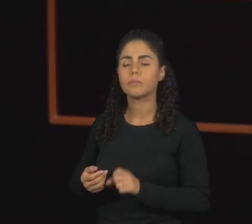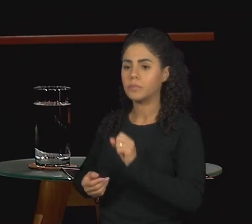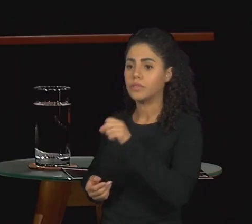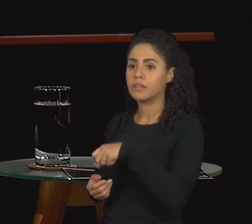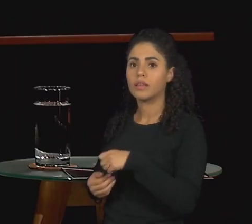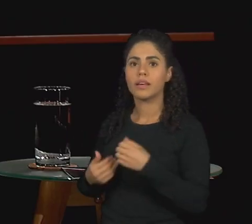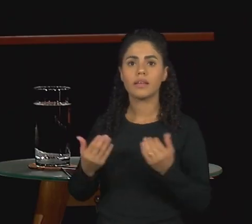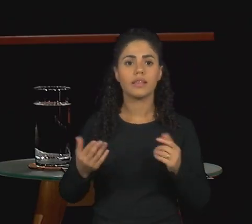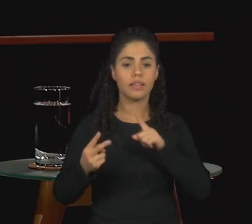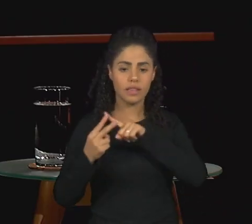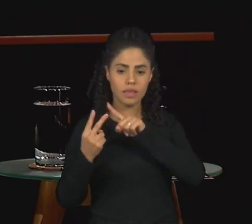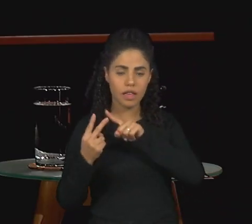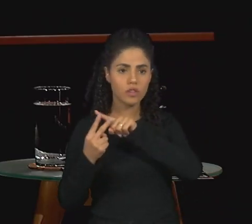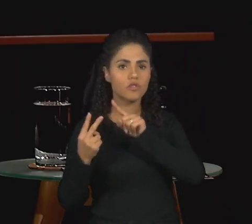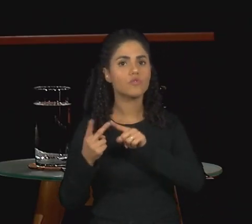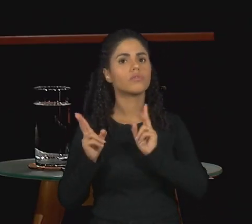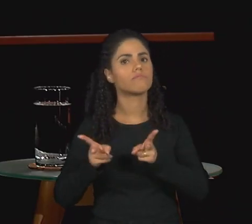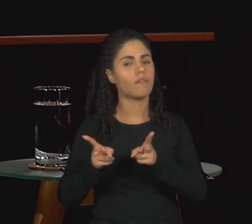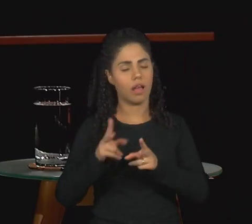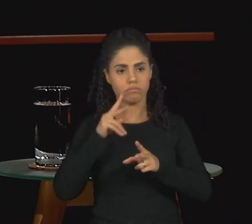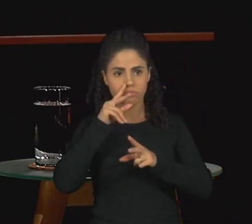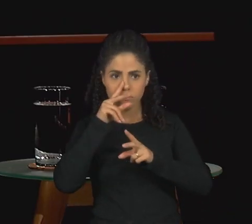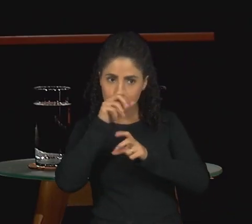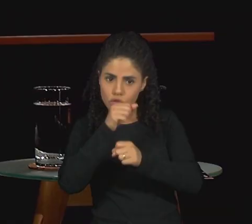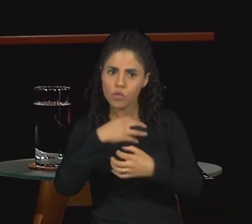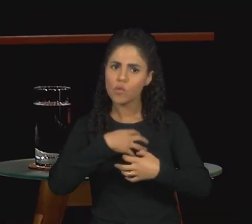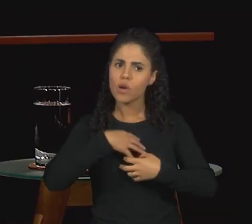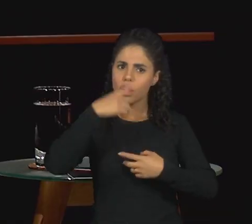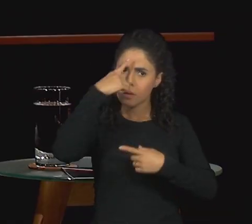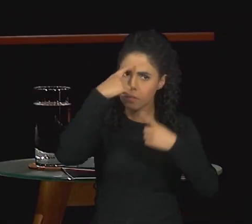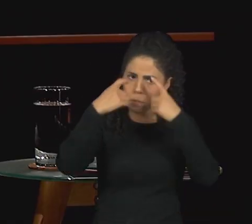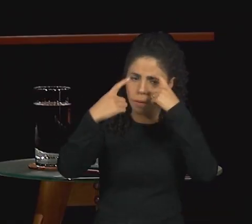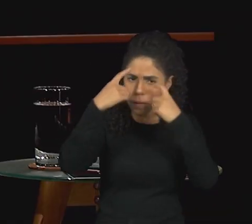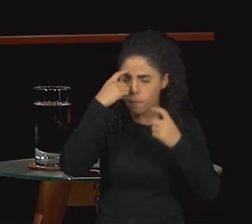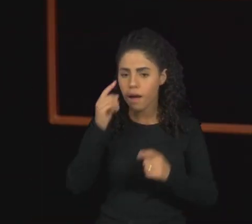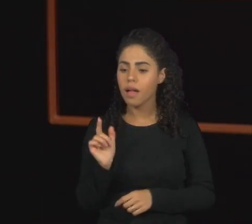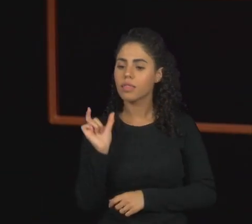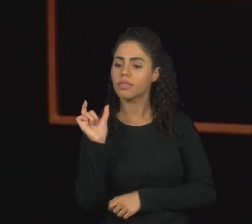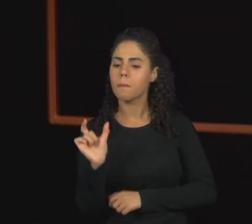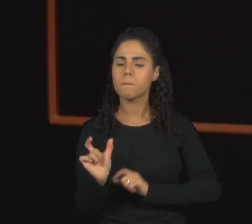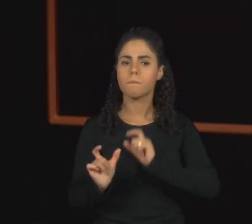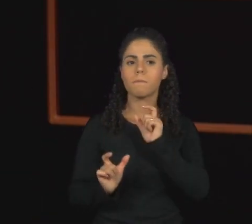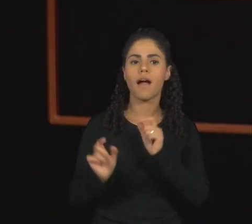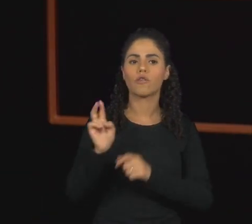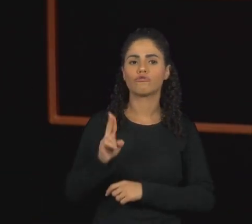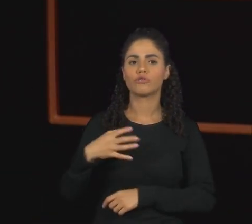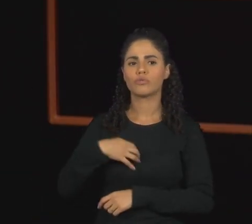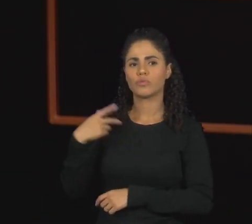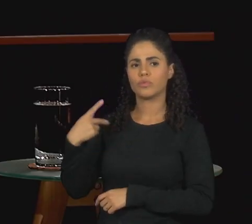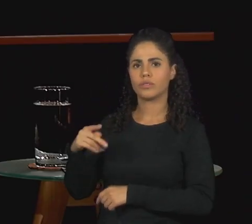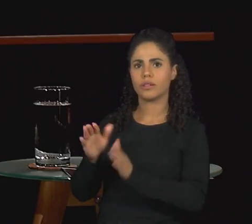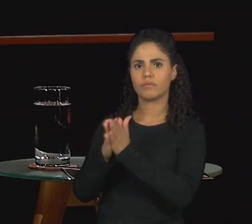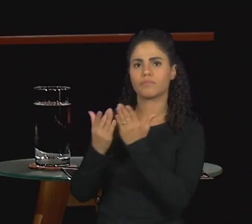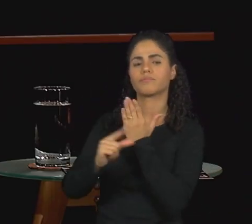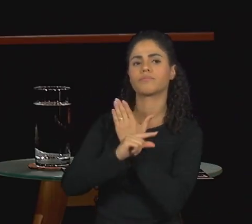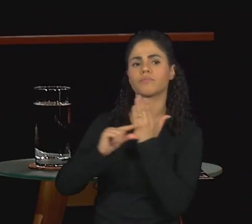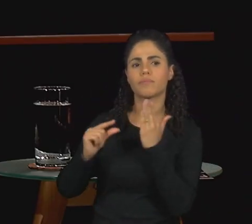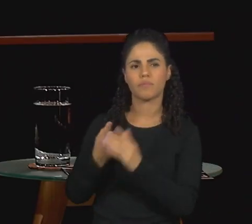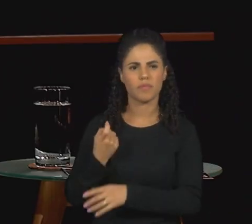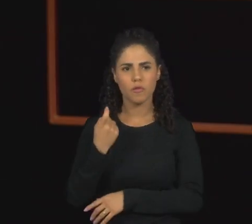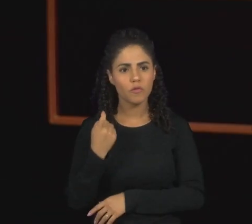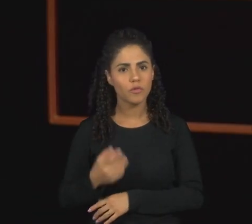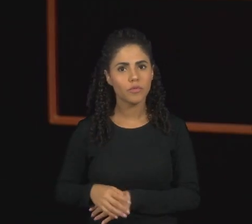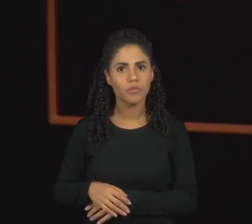E ambas mantendo a força da ideia e da palavra do Guimarães Rosa. Eu acho que é um caso único isso, não é